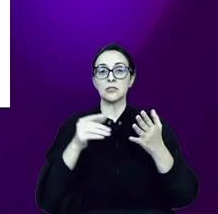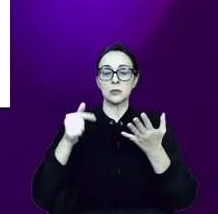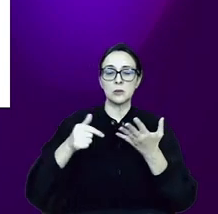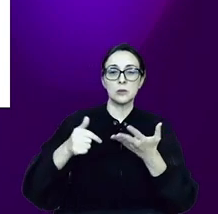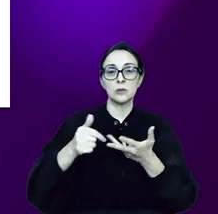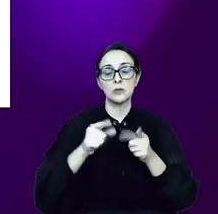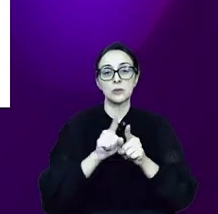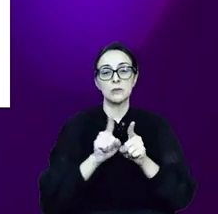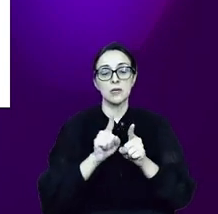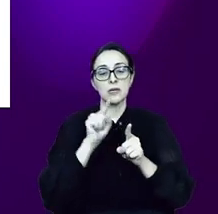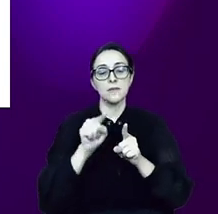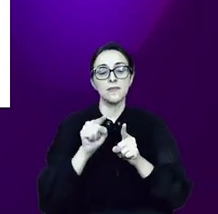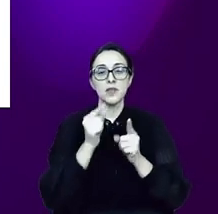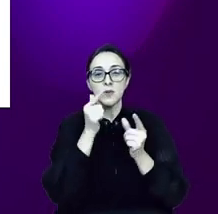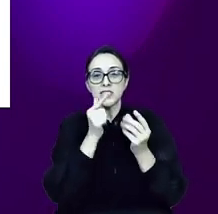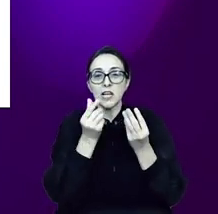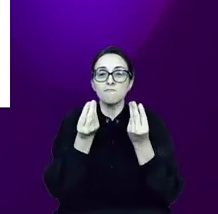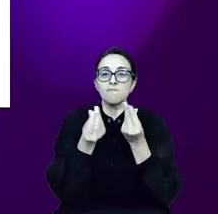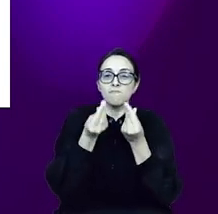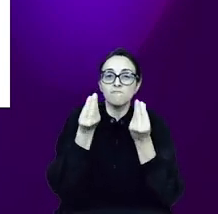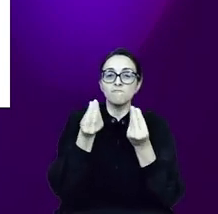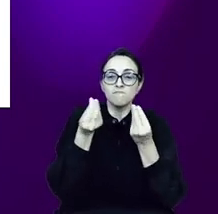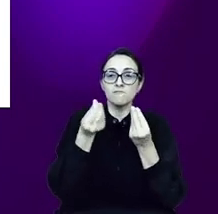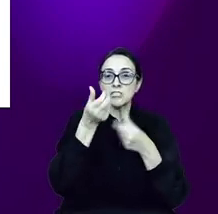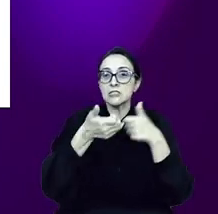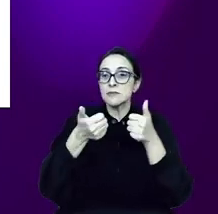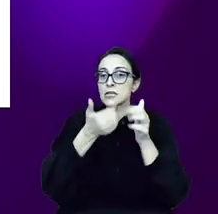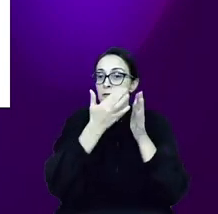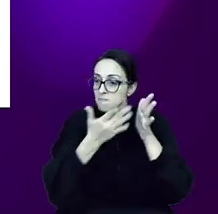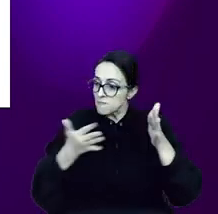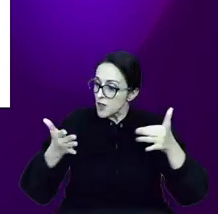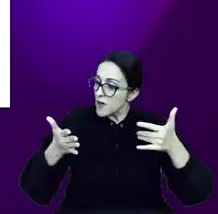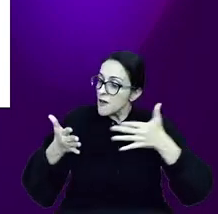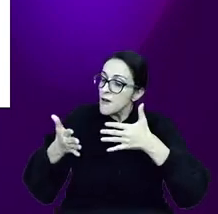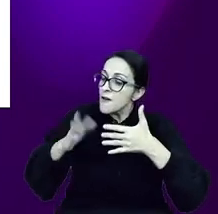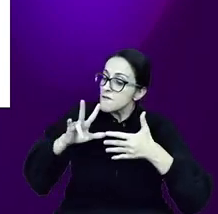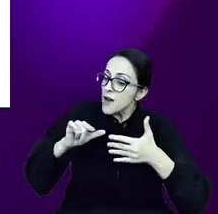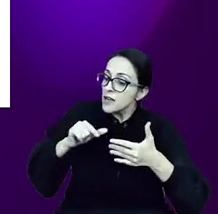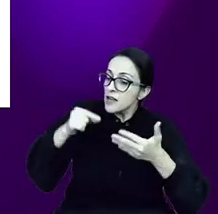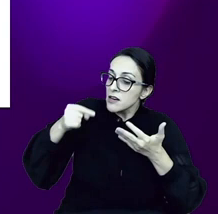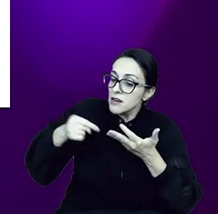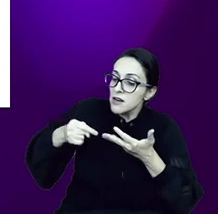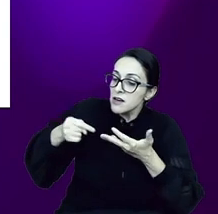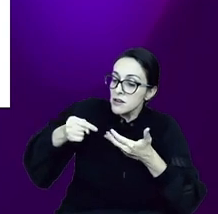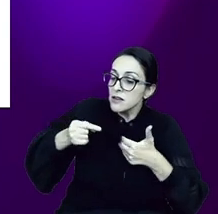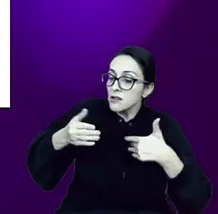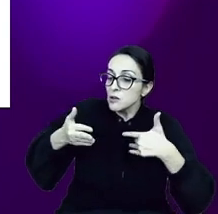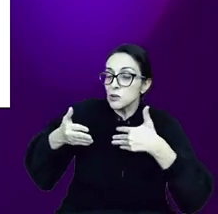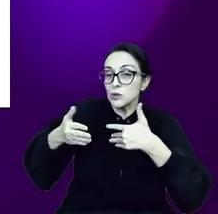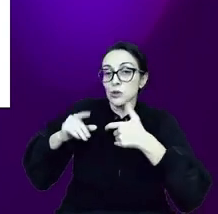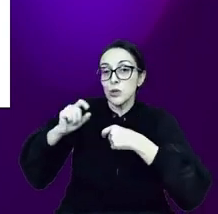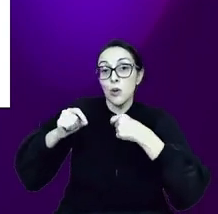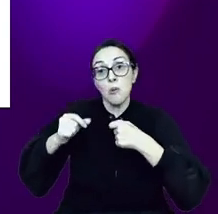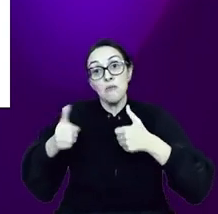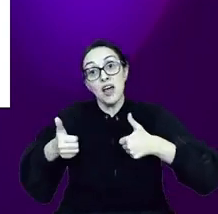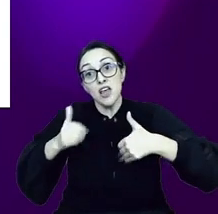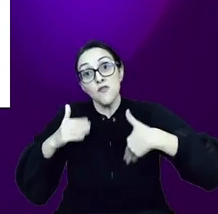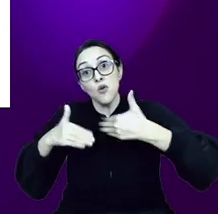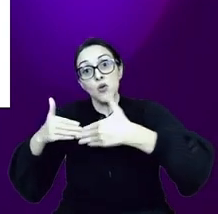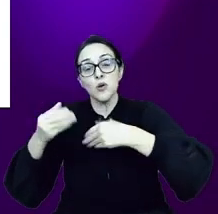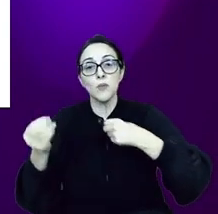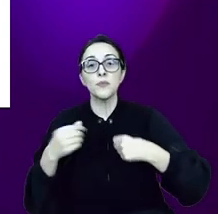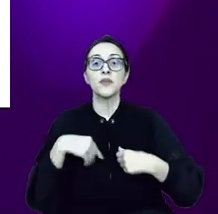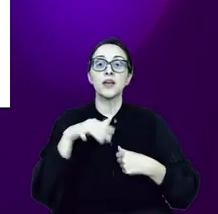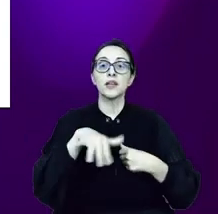especificidade e também de sensibilidade em predizer o prognóstico desses pacientes. Em termos, como eu falei, dos achados tomográficos, né, na